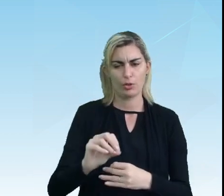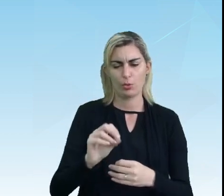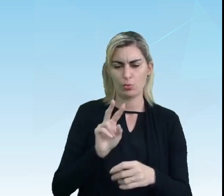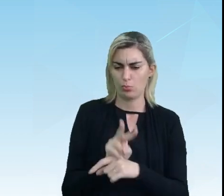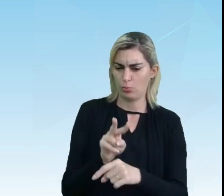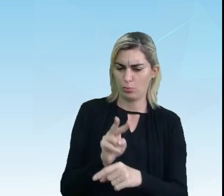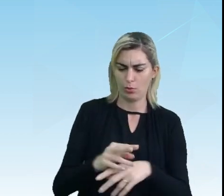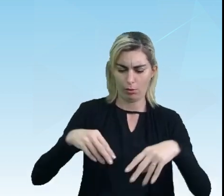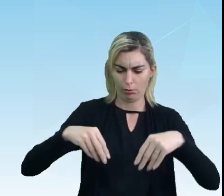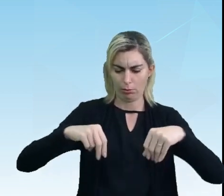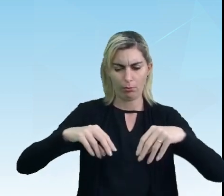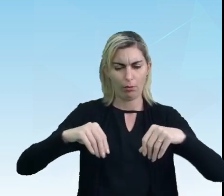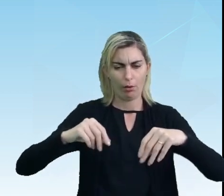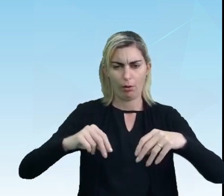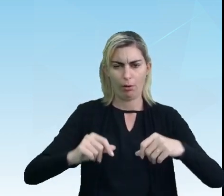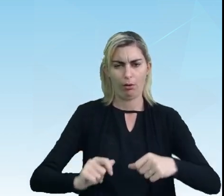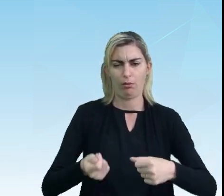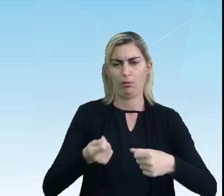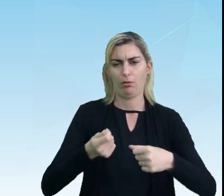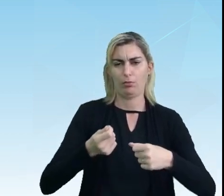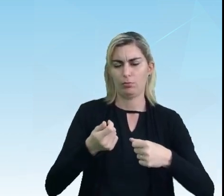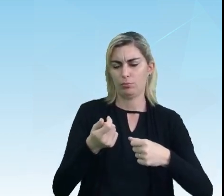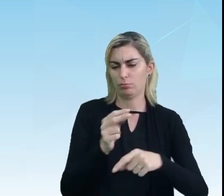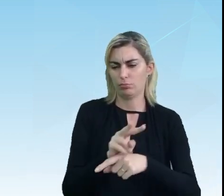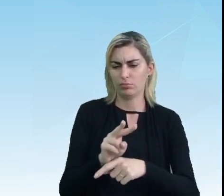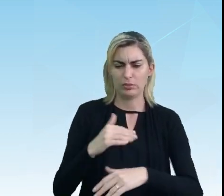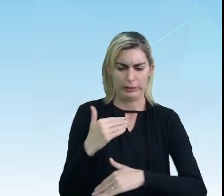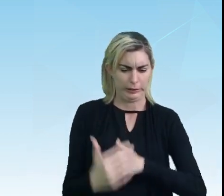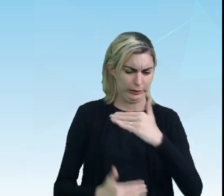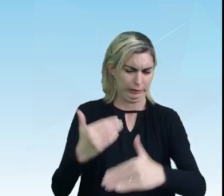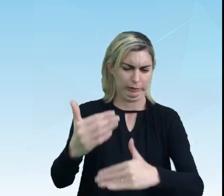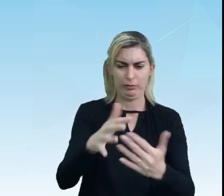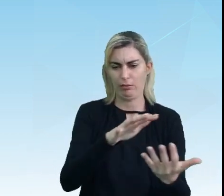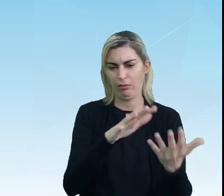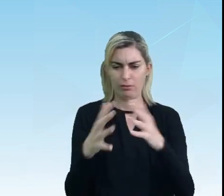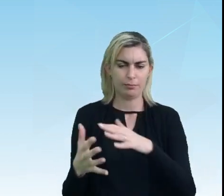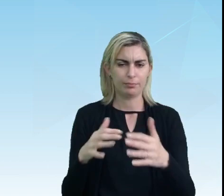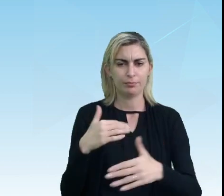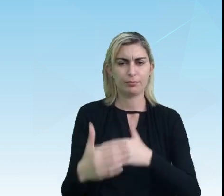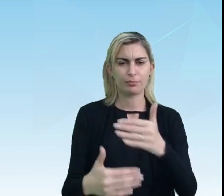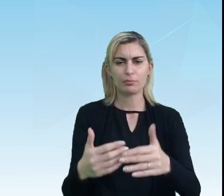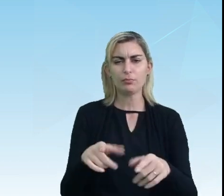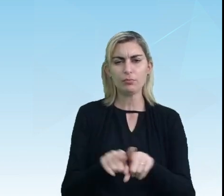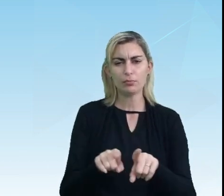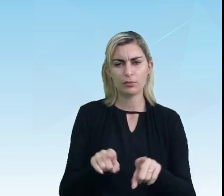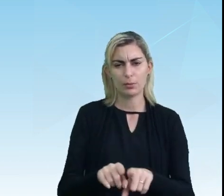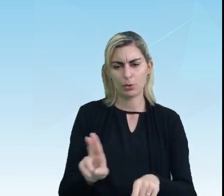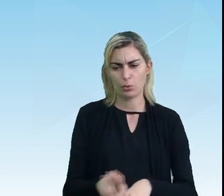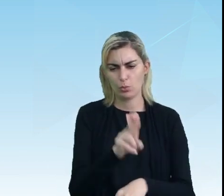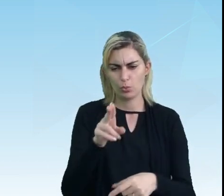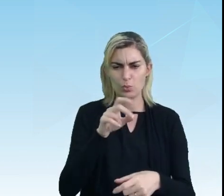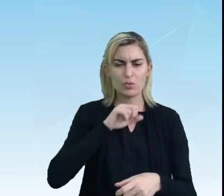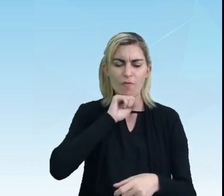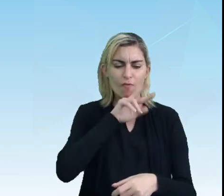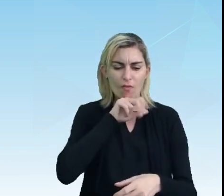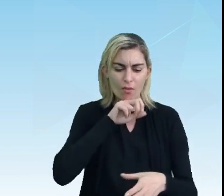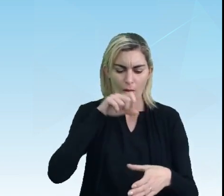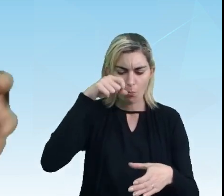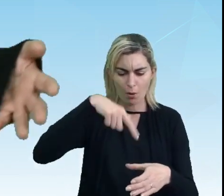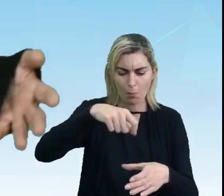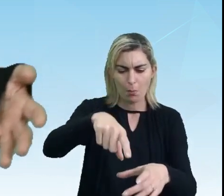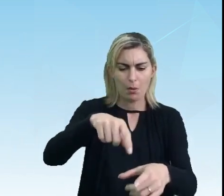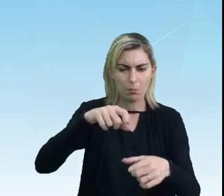da terra, incremento de silvicultura desenfreada, desequilibradora. Ainda temos o uso de agrotóxicos em